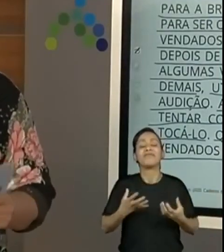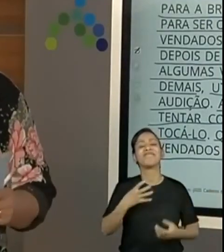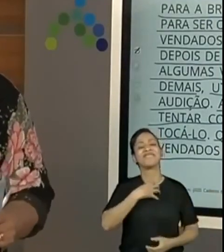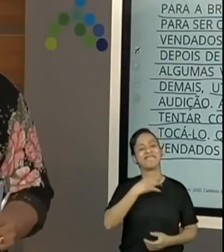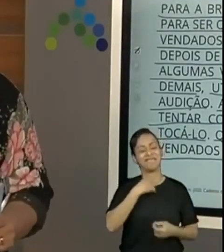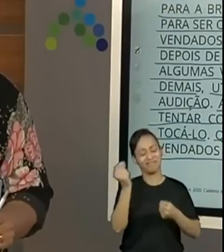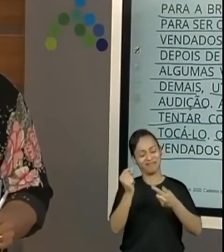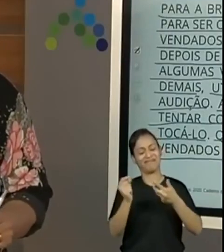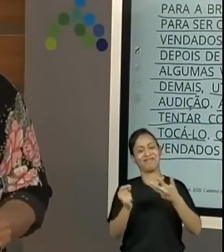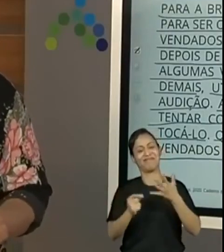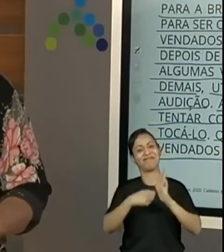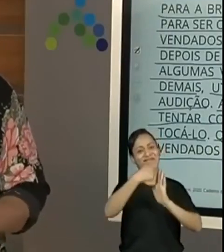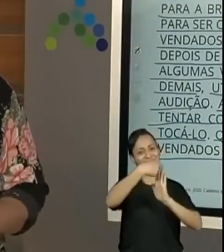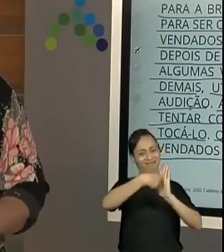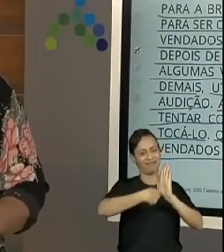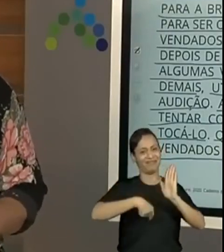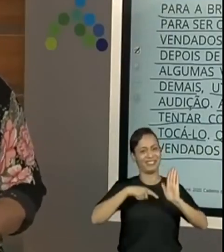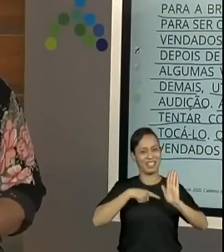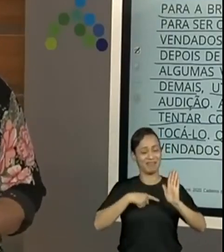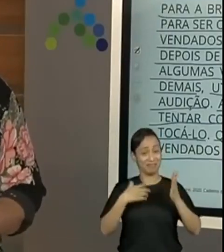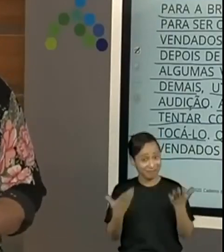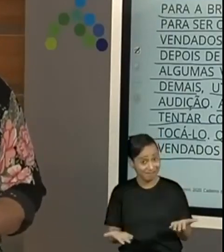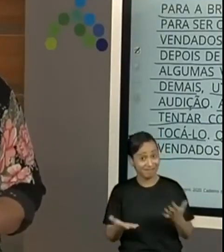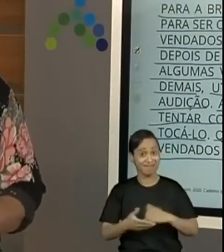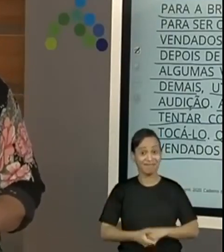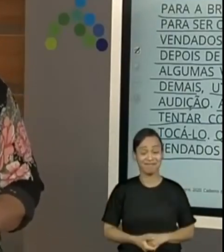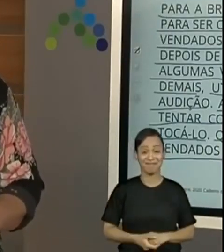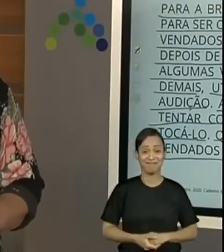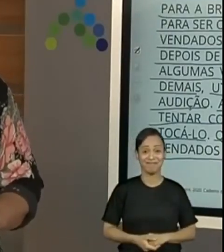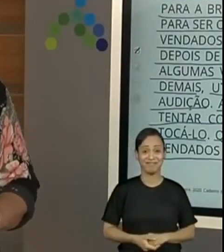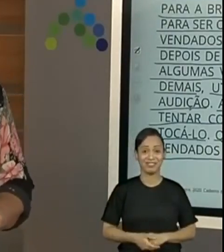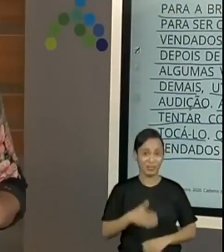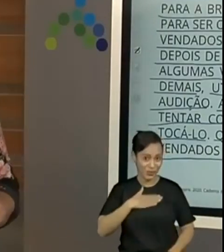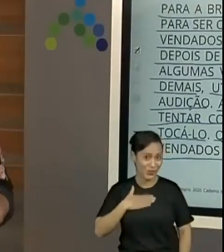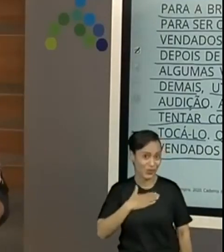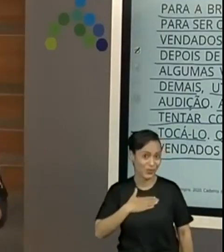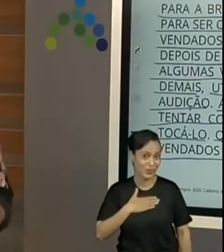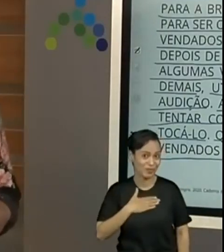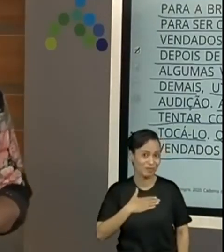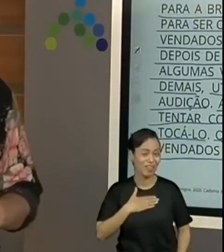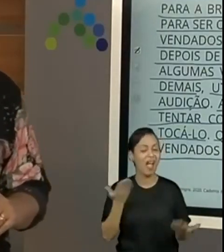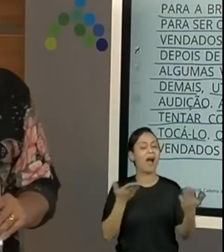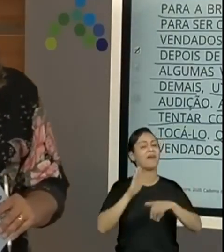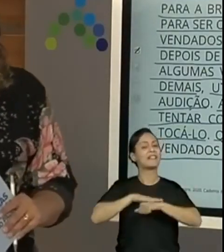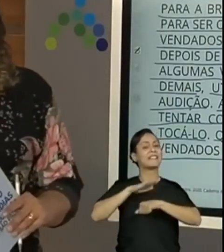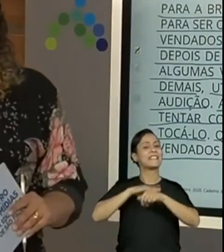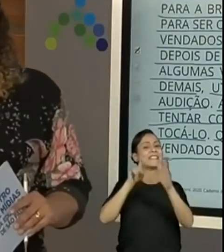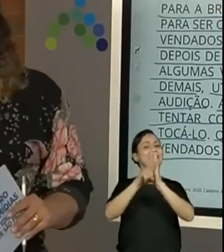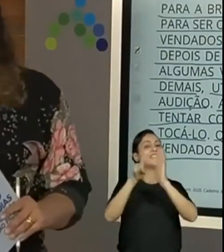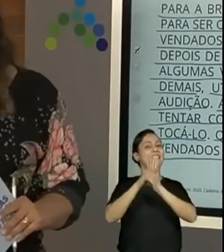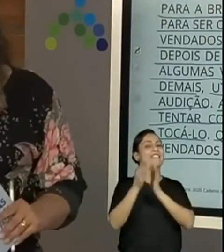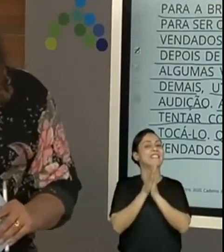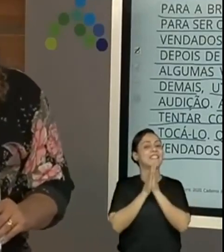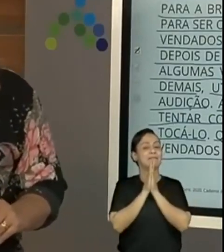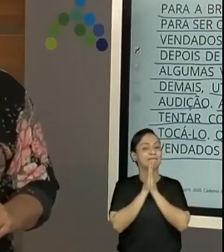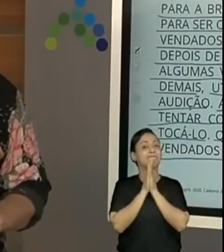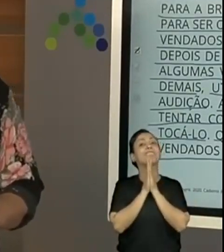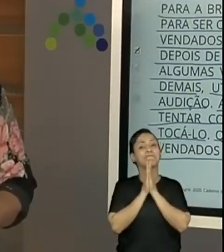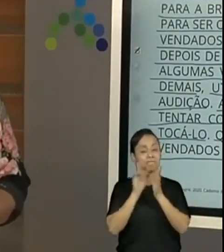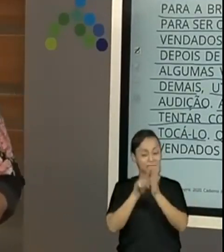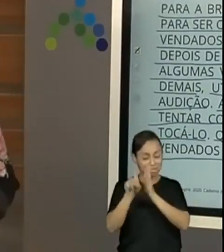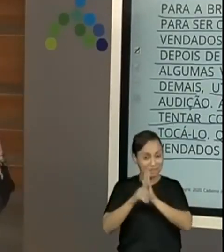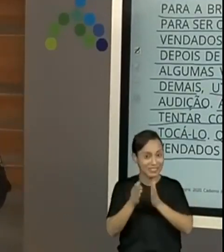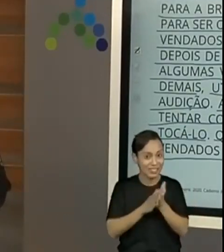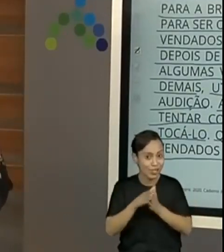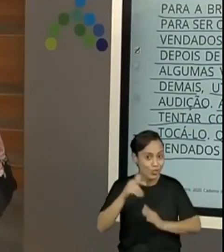vai participar. Prestar atenção? Que agora eu vou fazer algumas perguntas. E essas